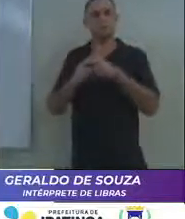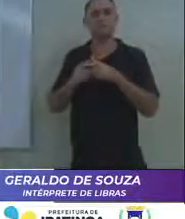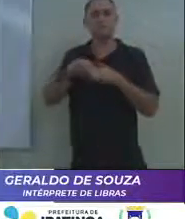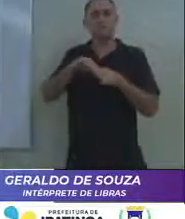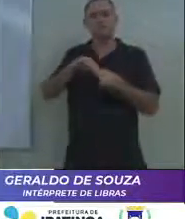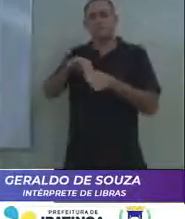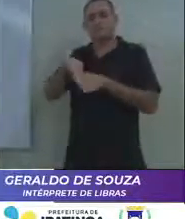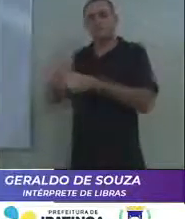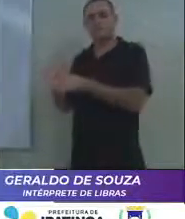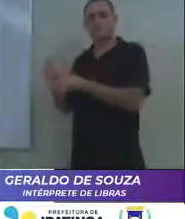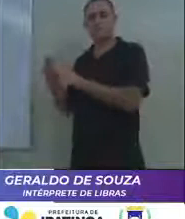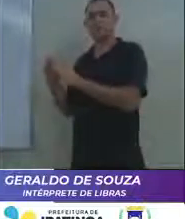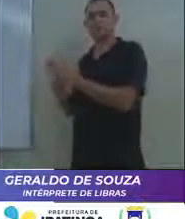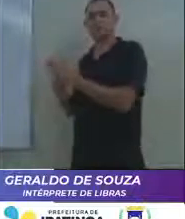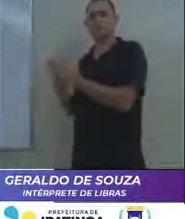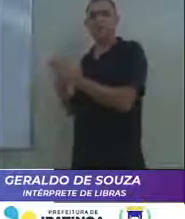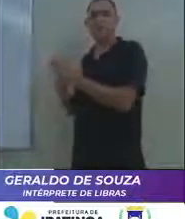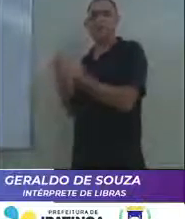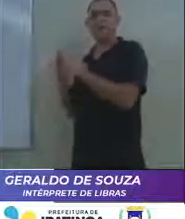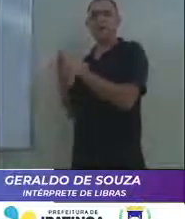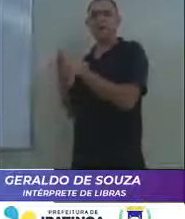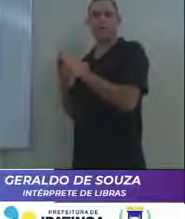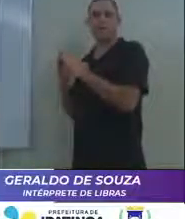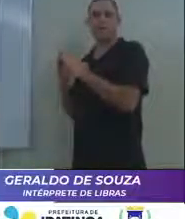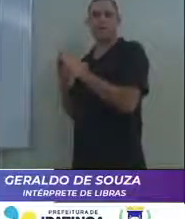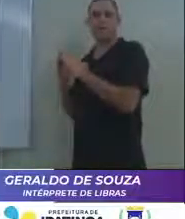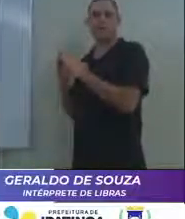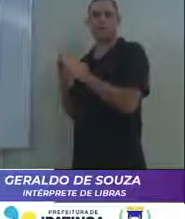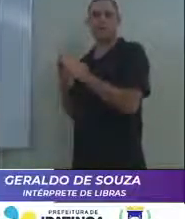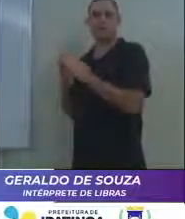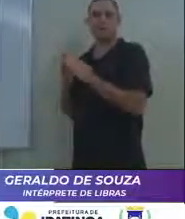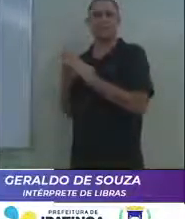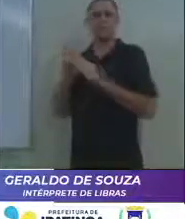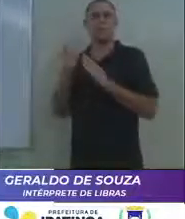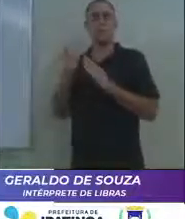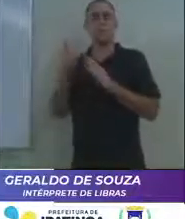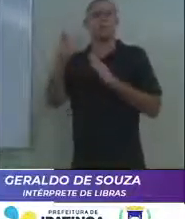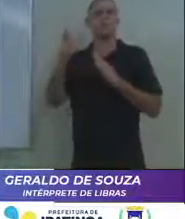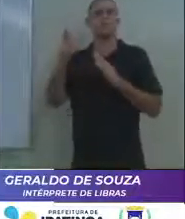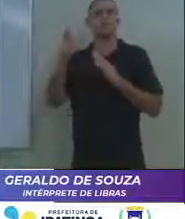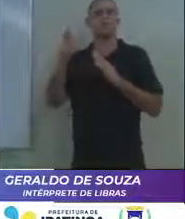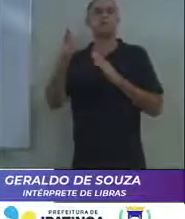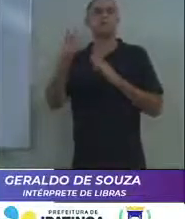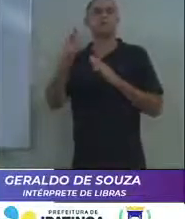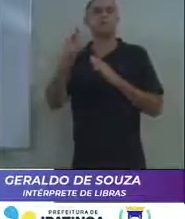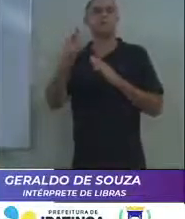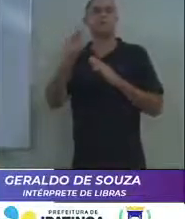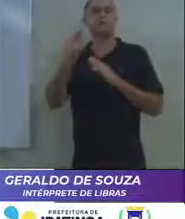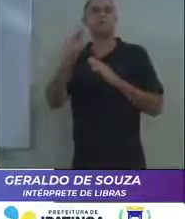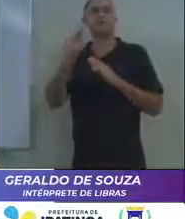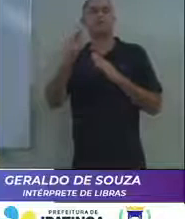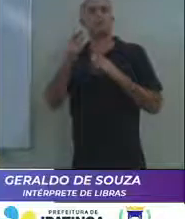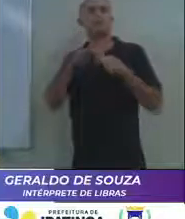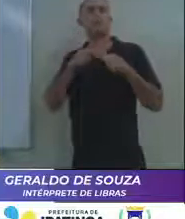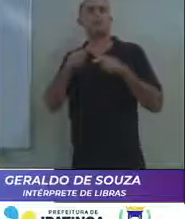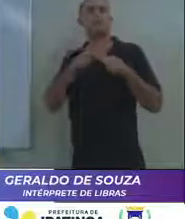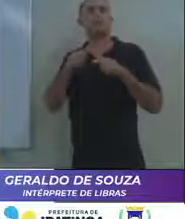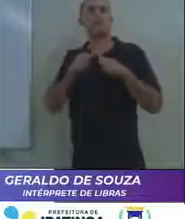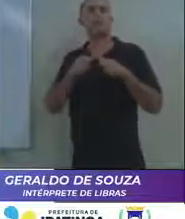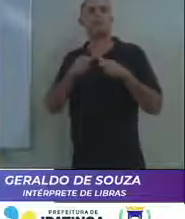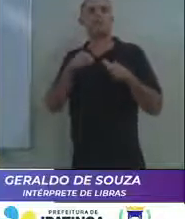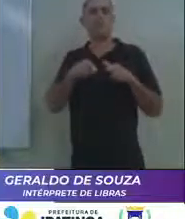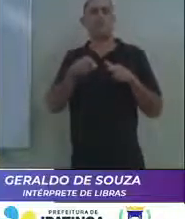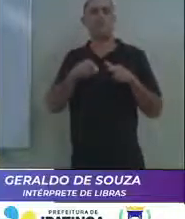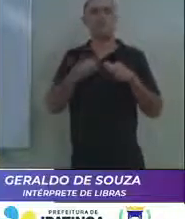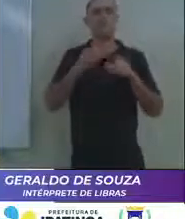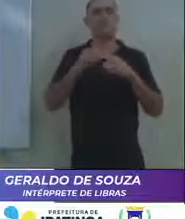eu tenho muita gente que está em desvio de função. Então, para um professor não poder estar dentro da sala de aula é sofrido.